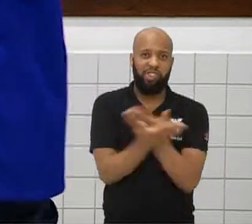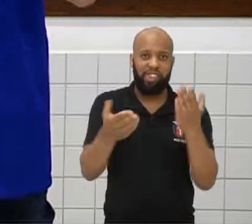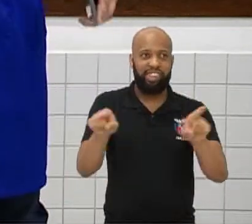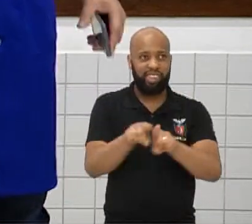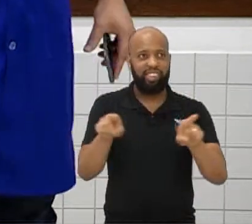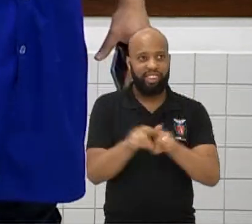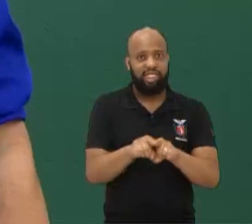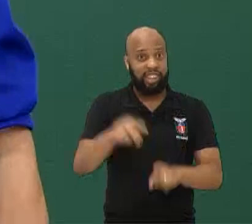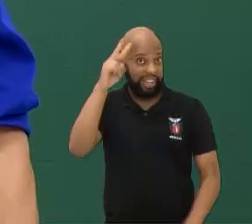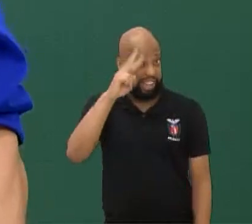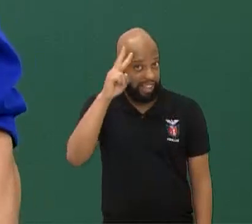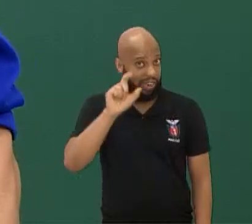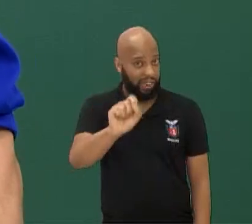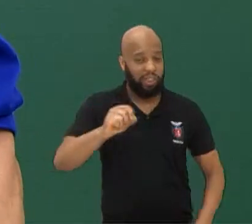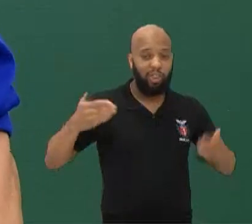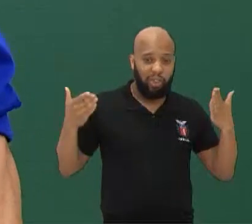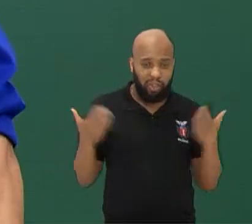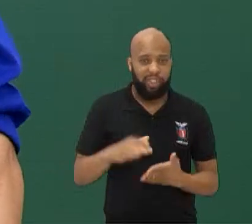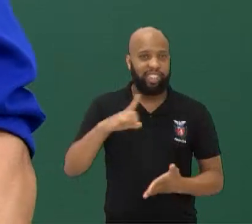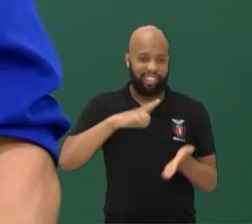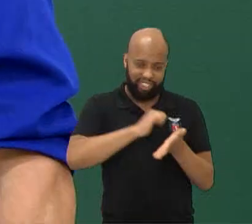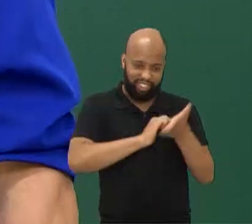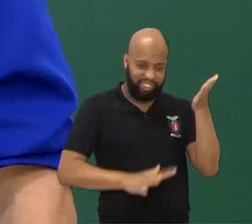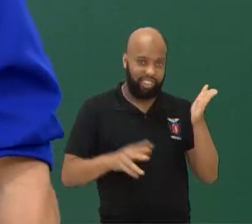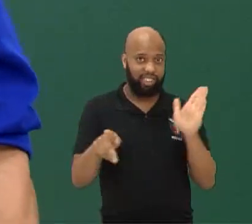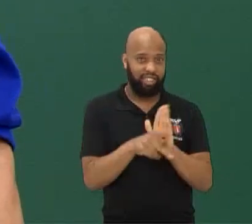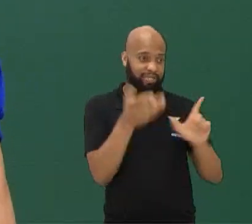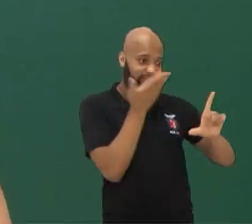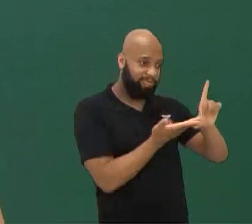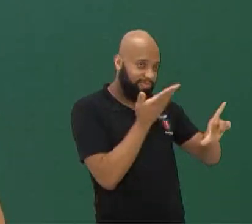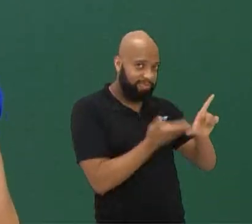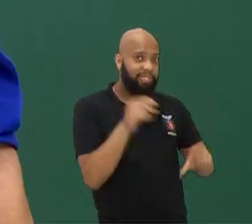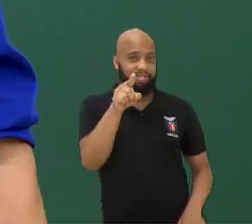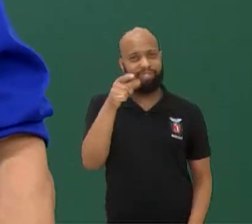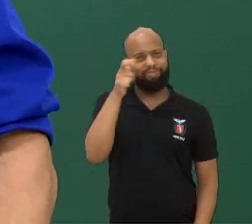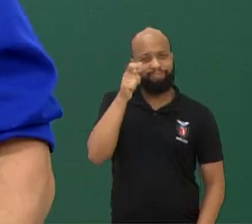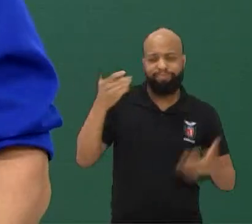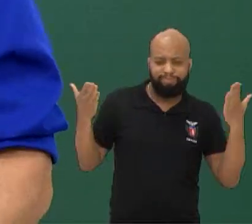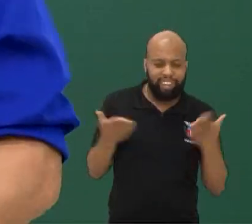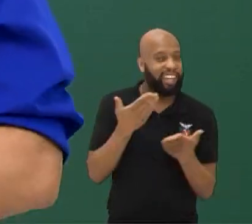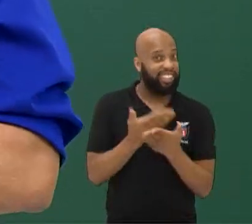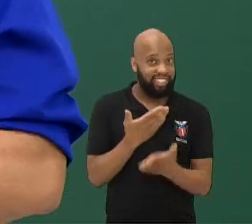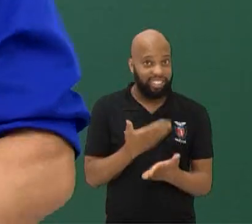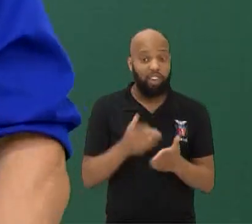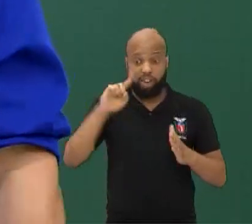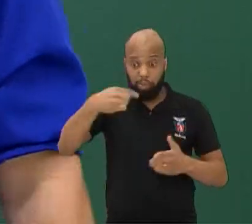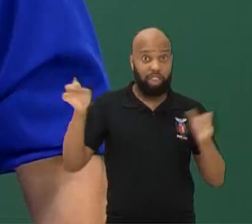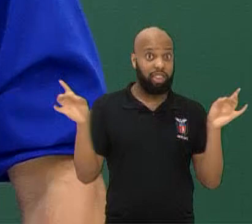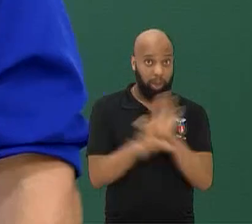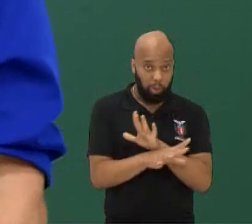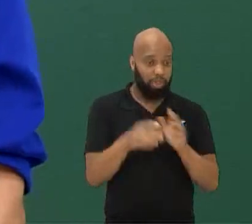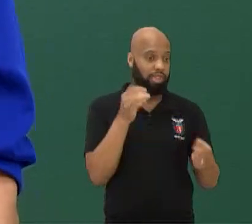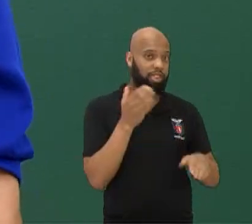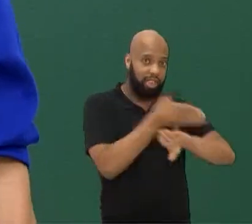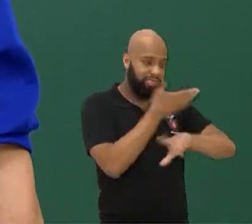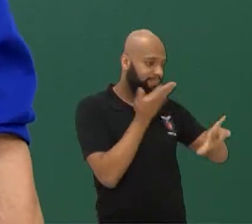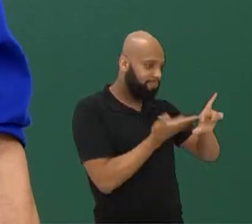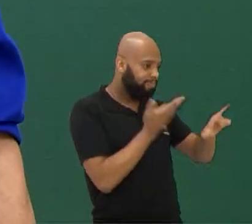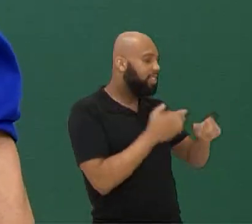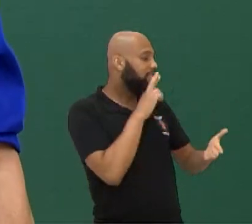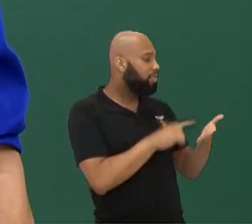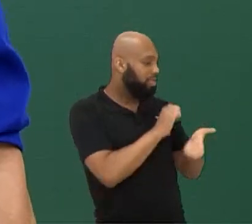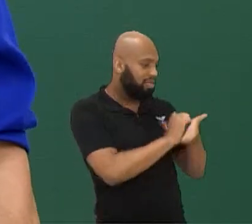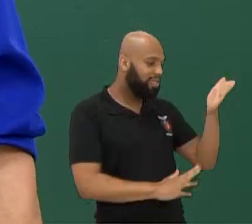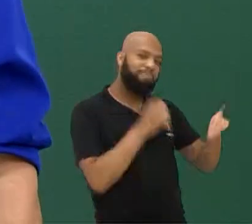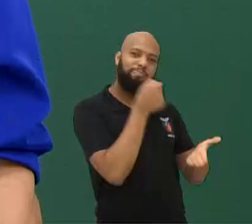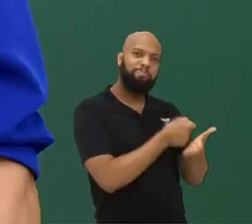E lembre-se, hoje tem exercícios para o Classroom, então você que está assistindo essa aula de hoje, depois faça a atividade obrigatória,